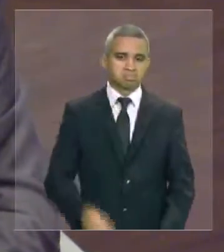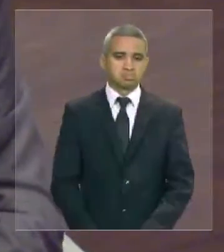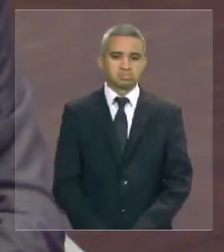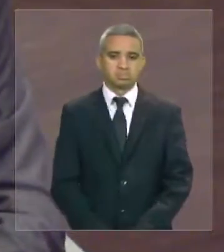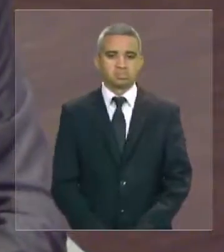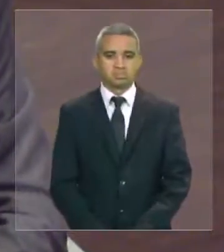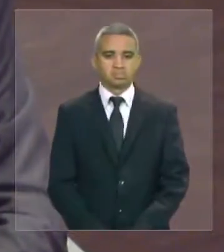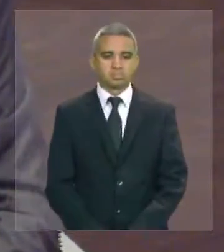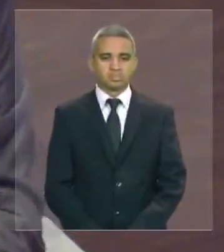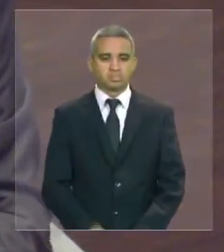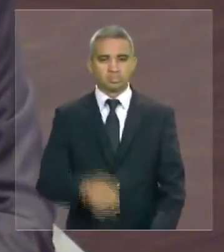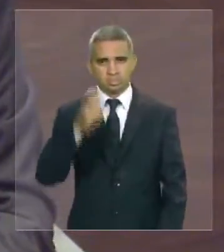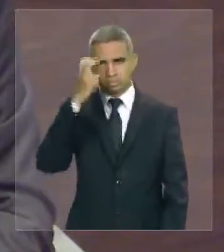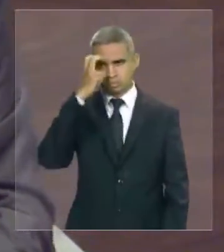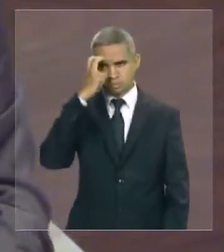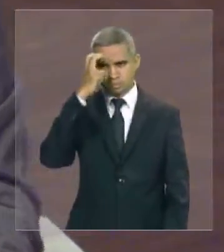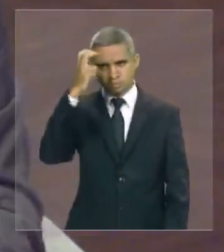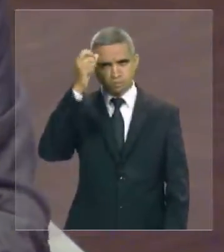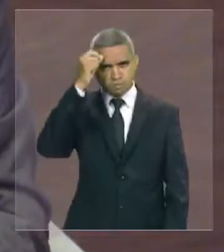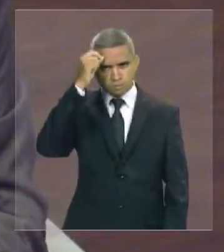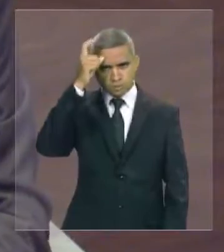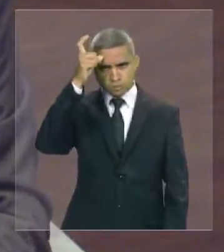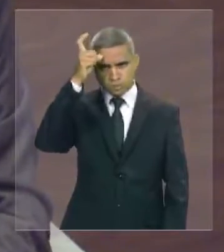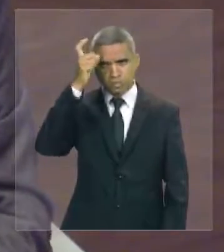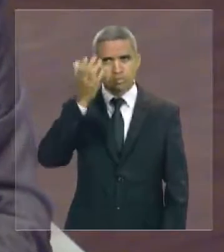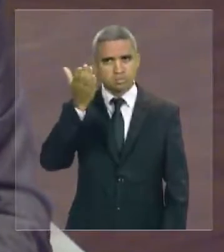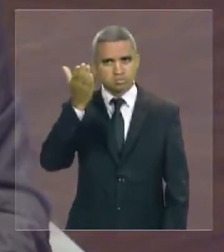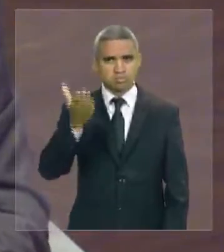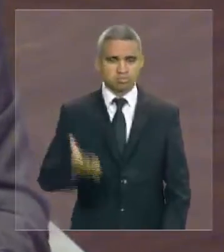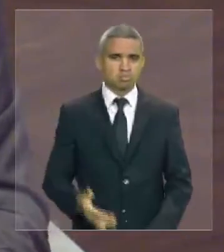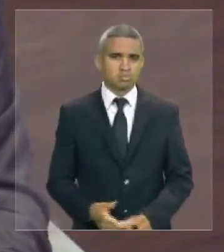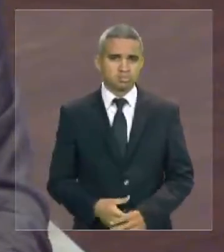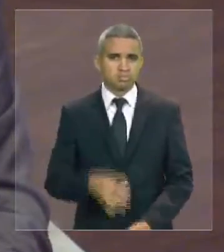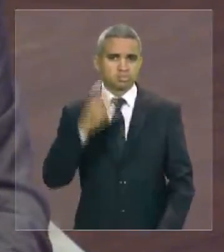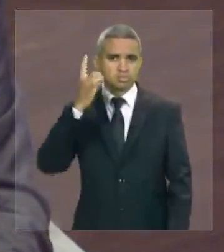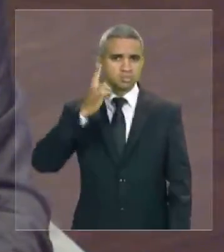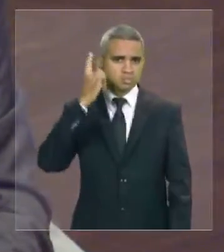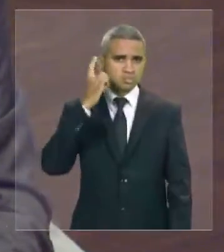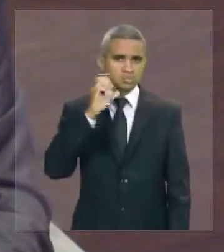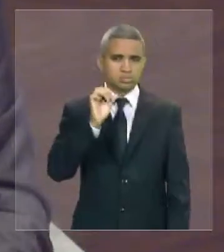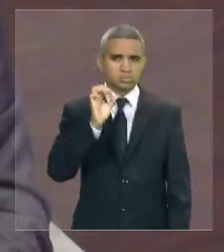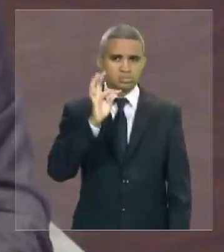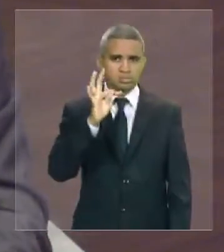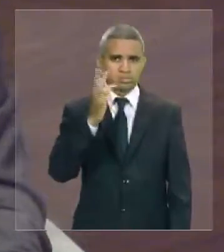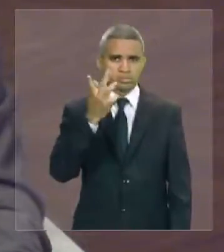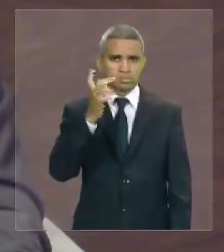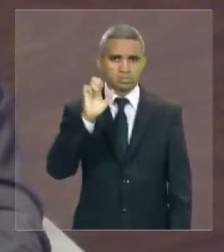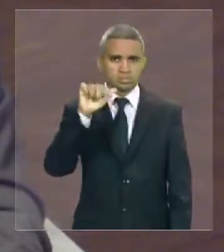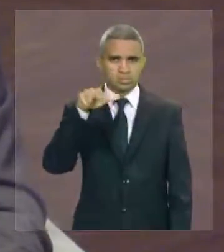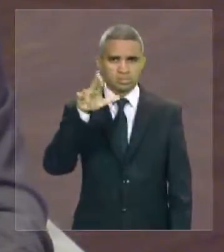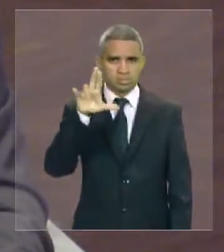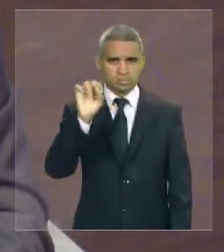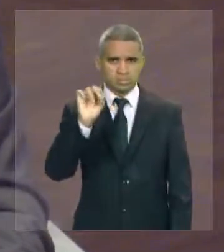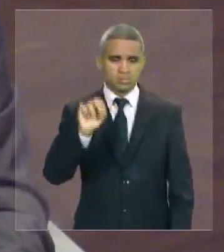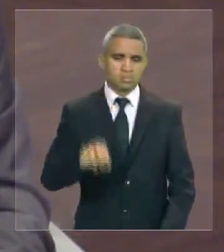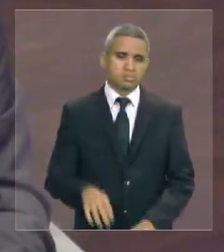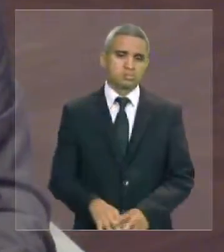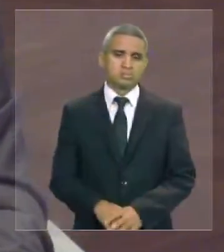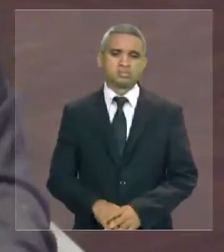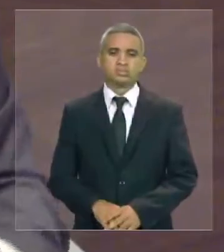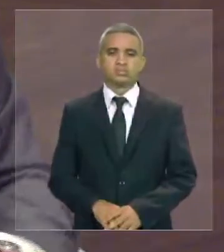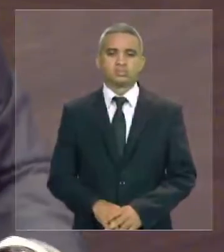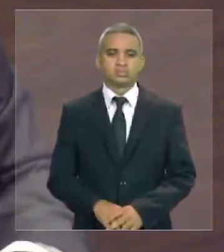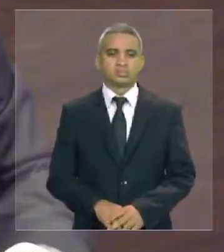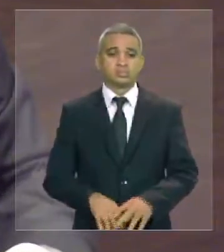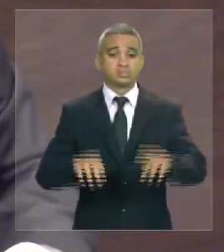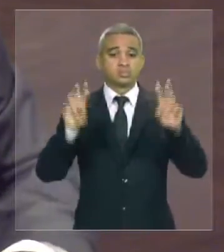de intelectualidade do nobre deputado Otelino, porque este